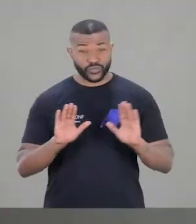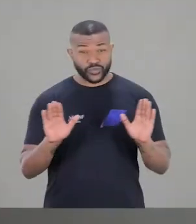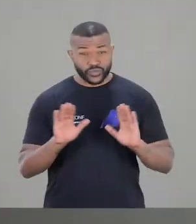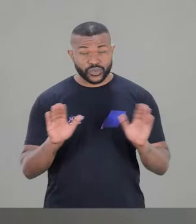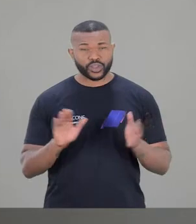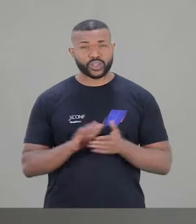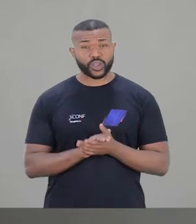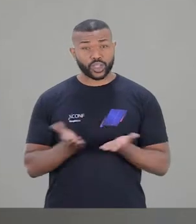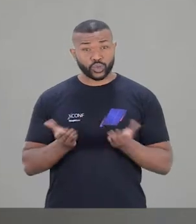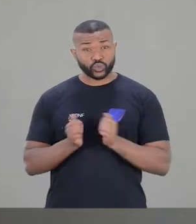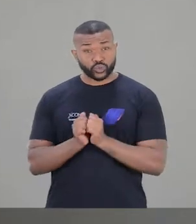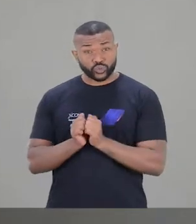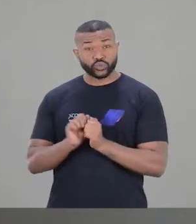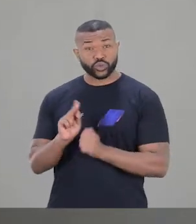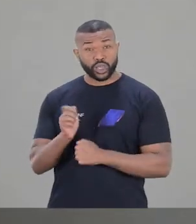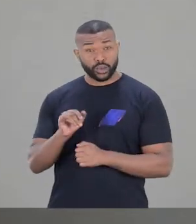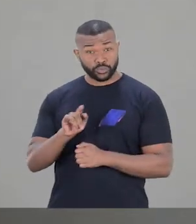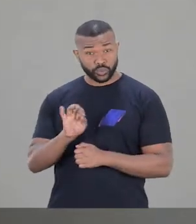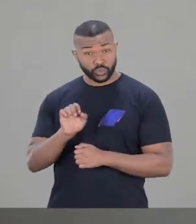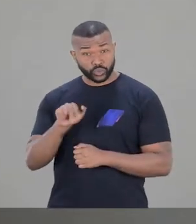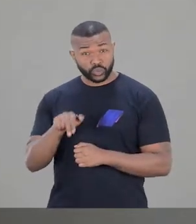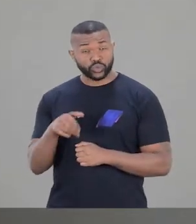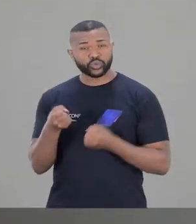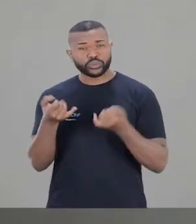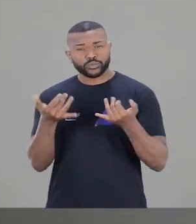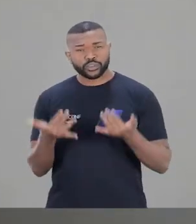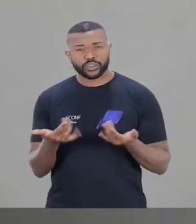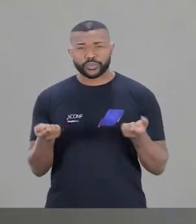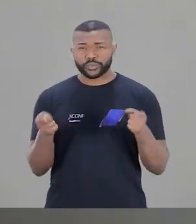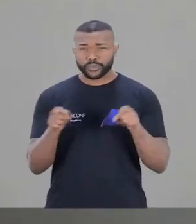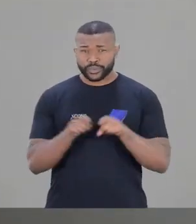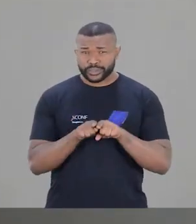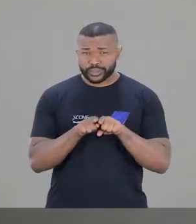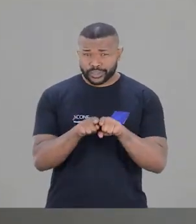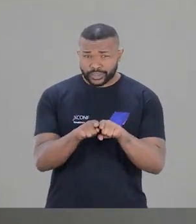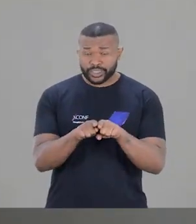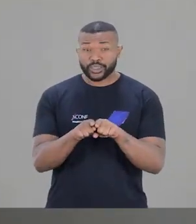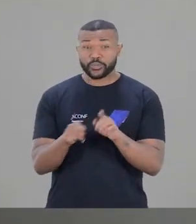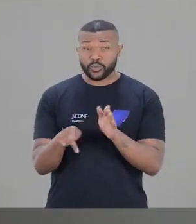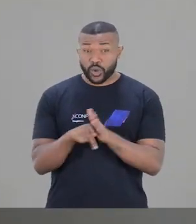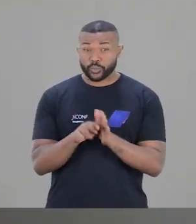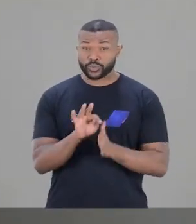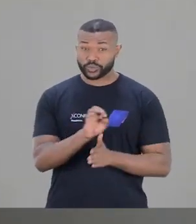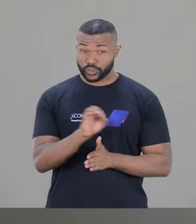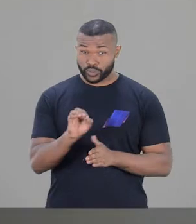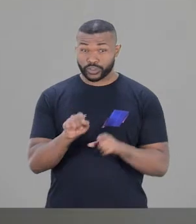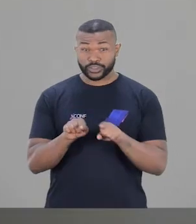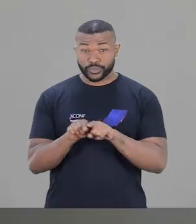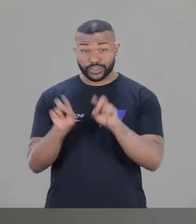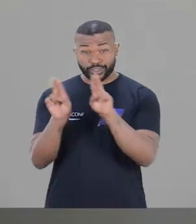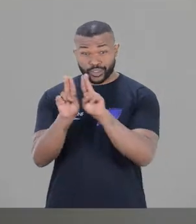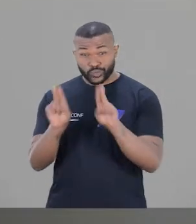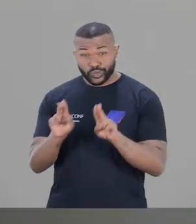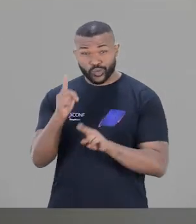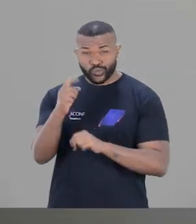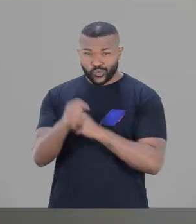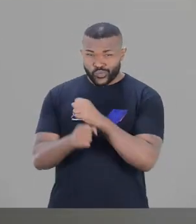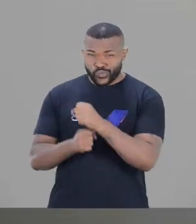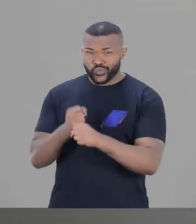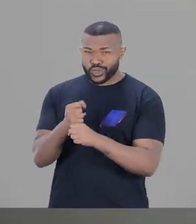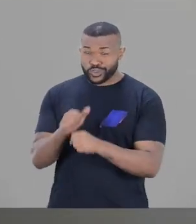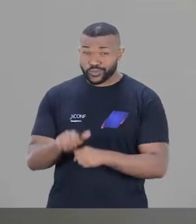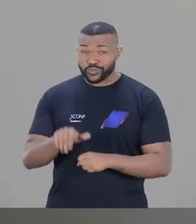Olá, estou aqui hoje com a Milton para falar um pouco da parceria entre ThoughtWorks e Natura, de mais de um